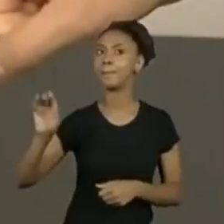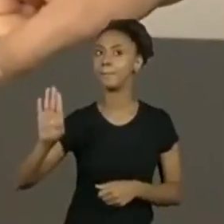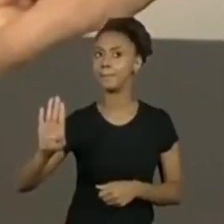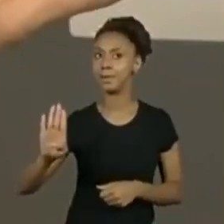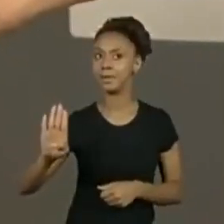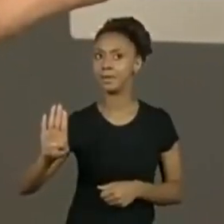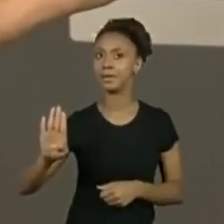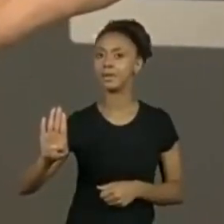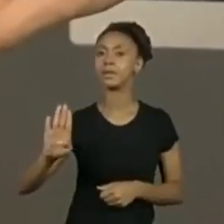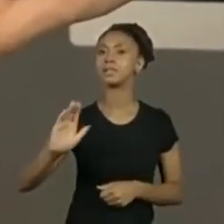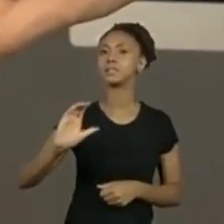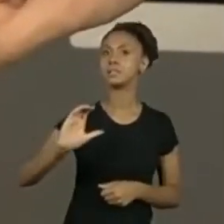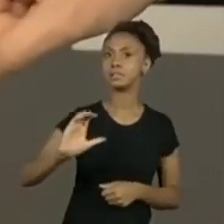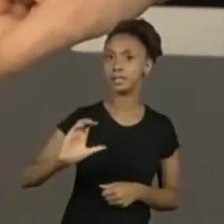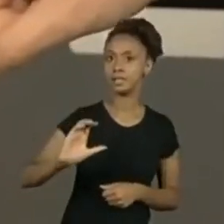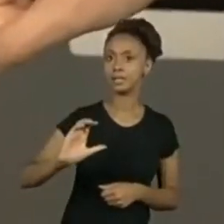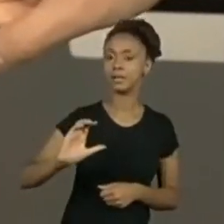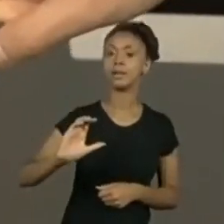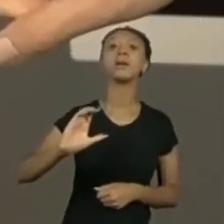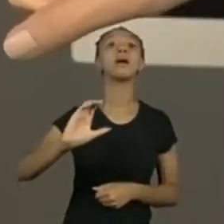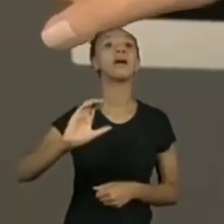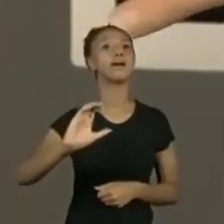B, C.